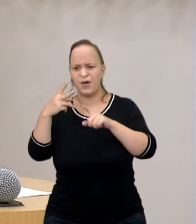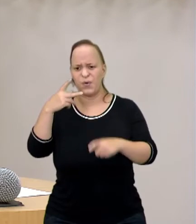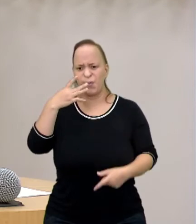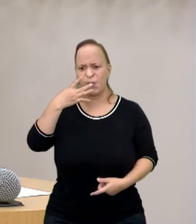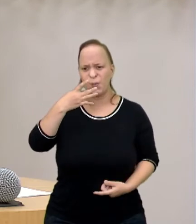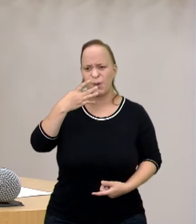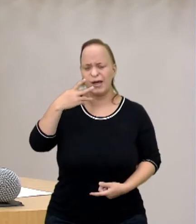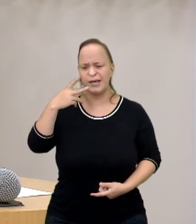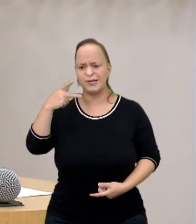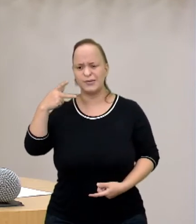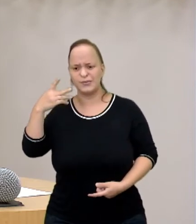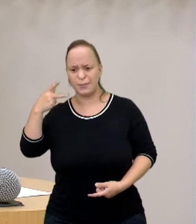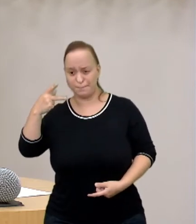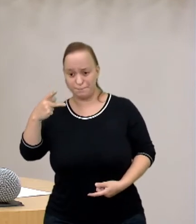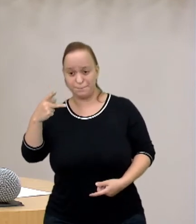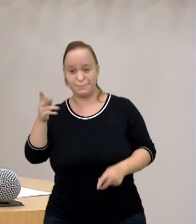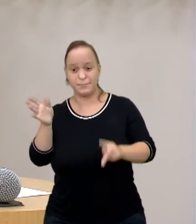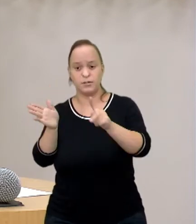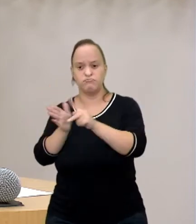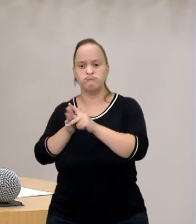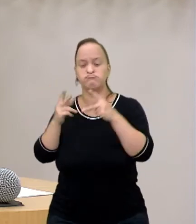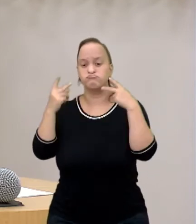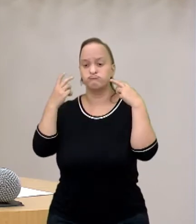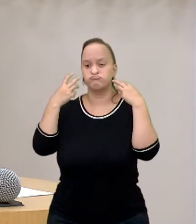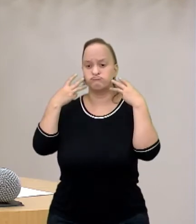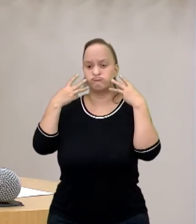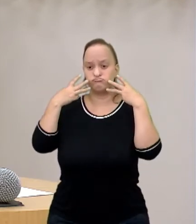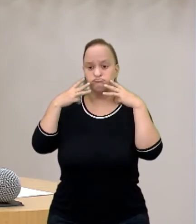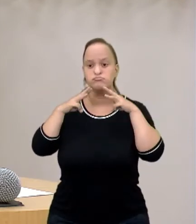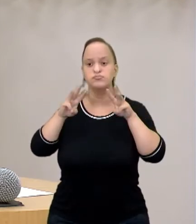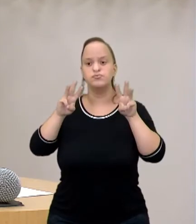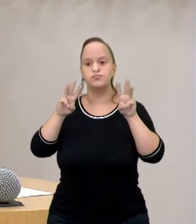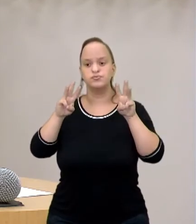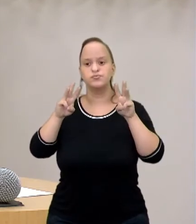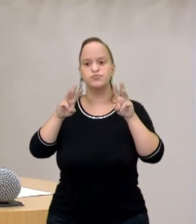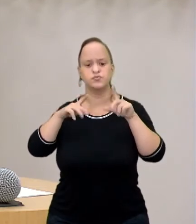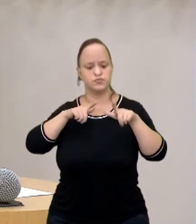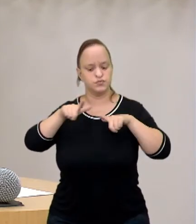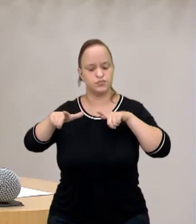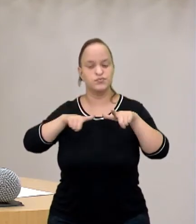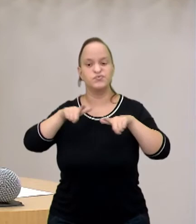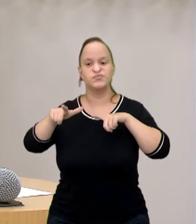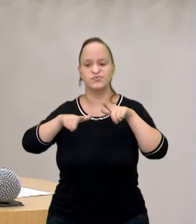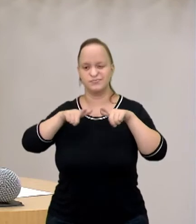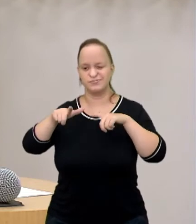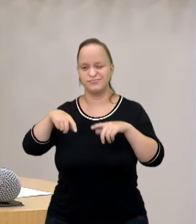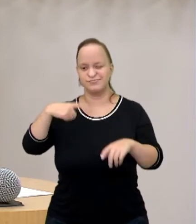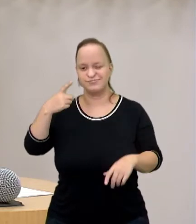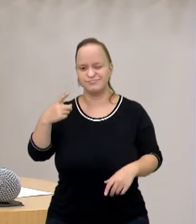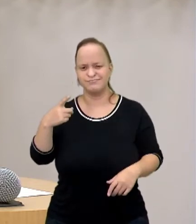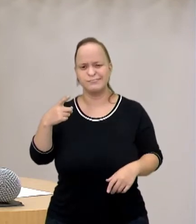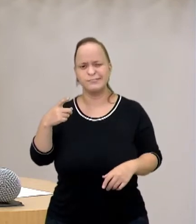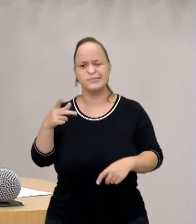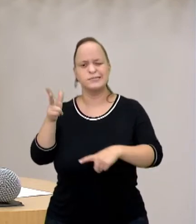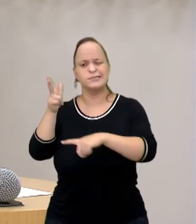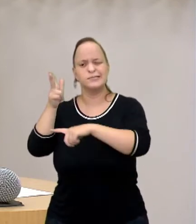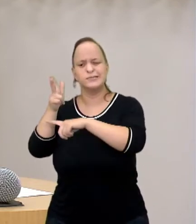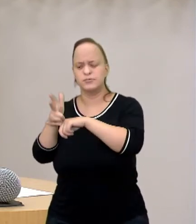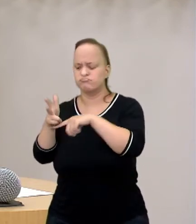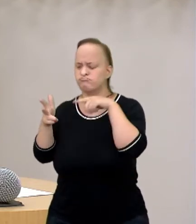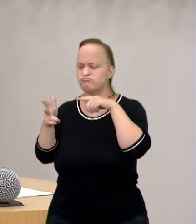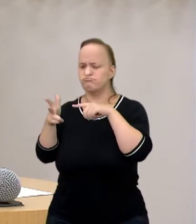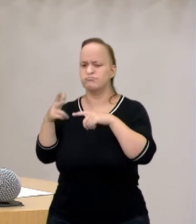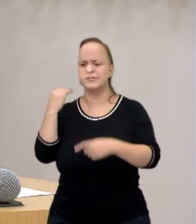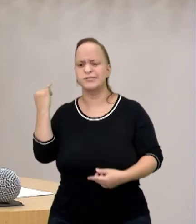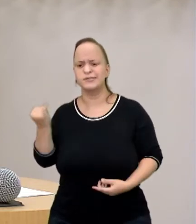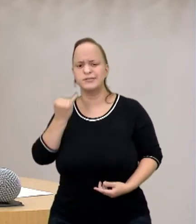da propaganda, tudo isso a gente vai trabalhar mais paraa frente. Então, por isso que eu trouxe esse vídeo, é importante a gente já começar a se familiarizar o que que é